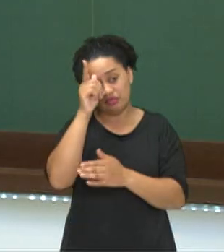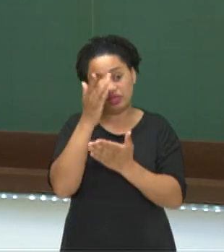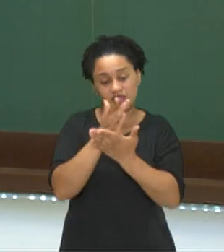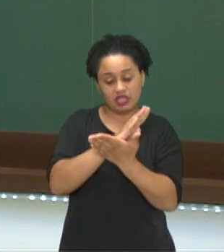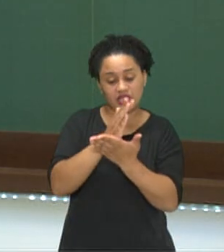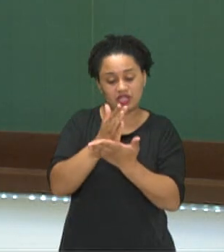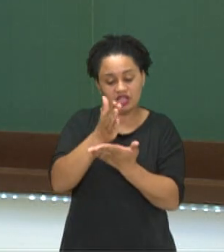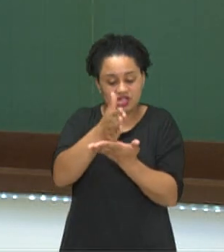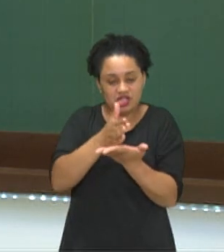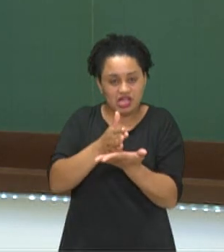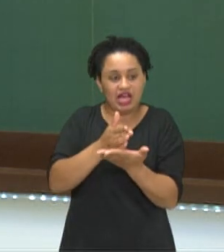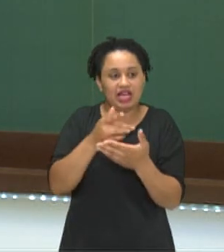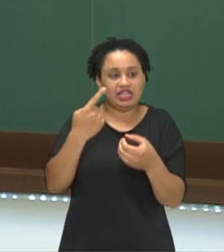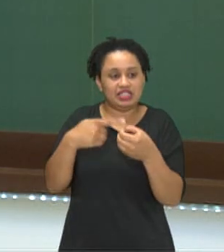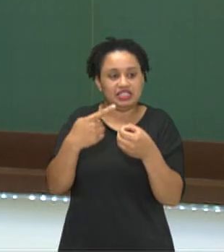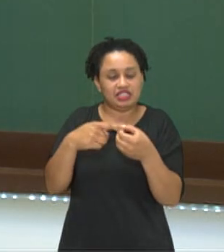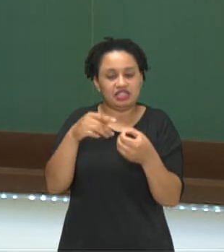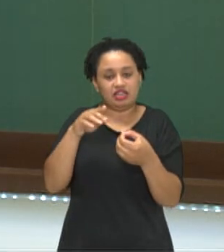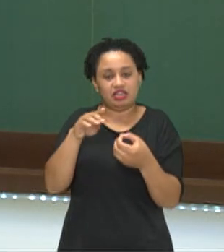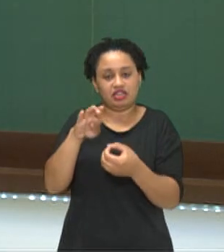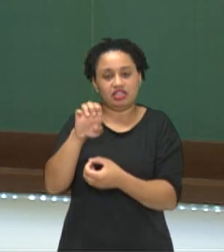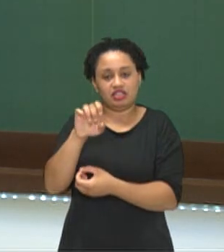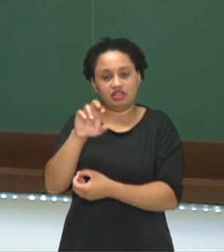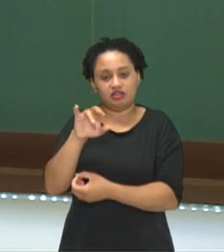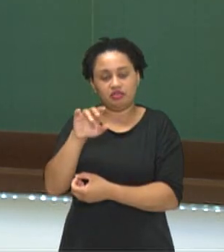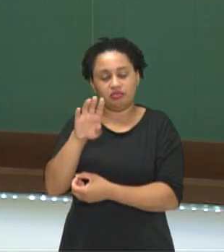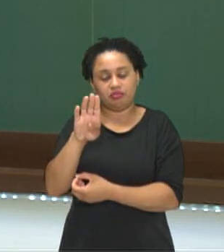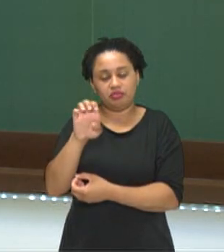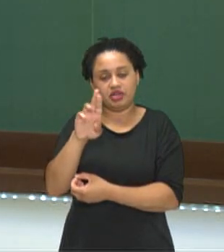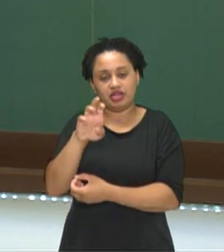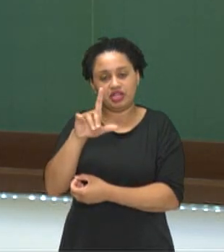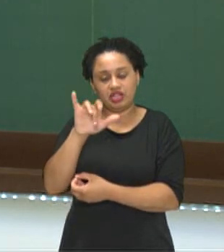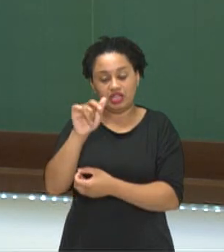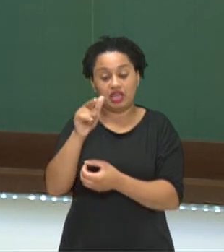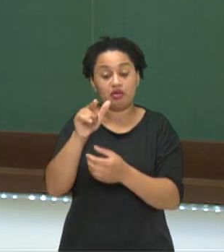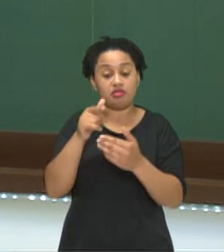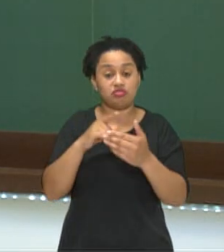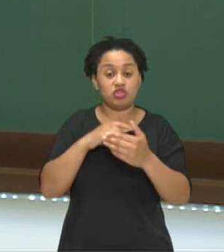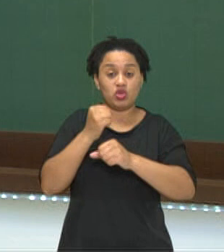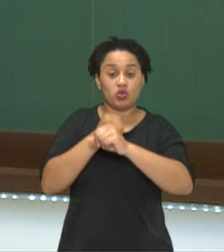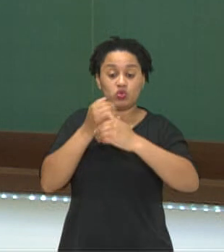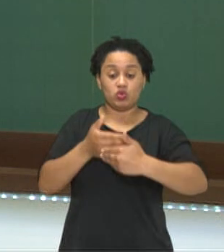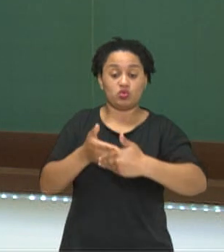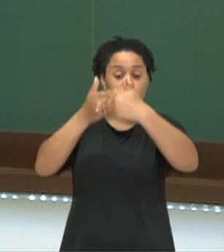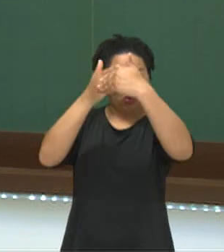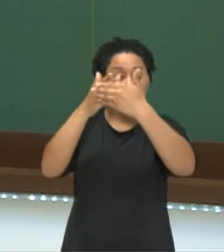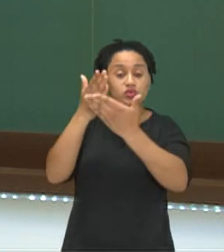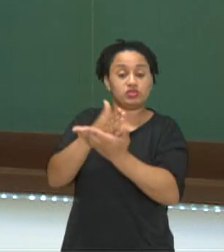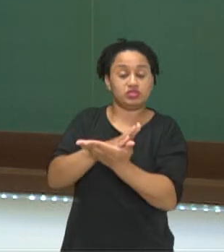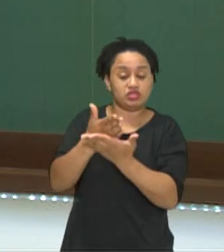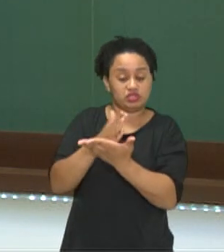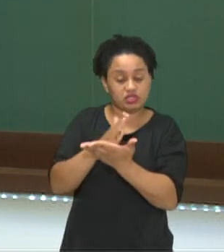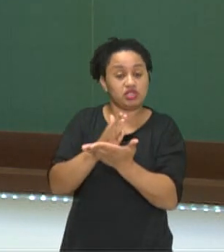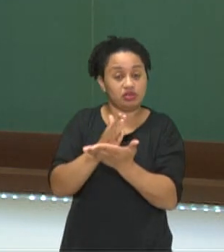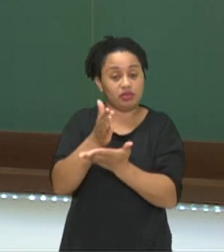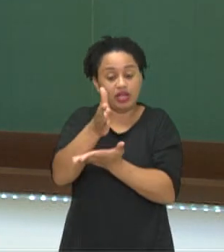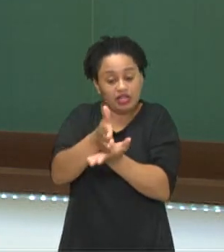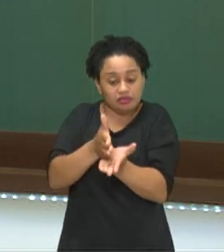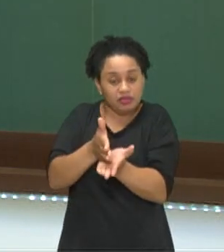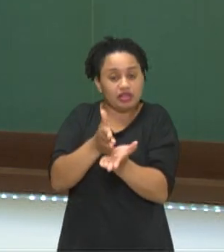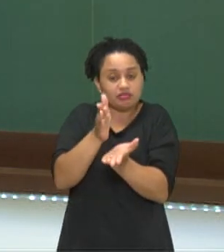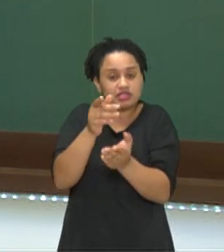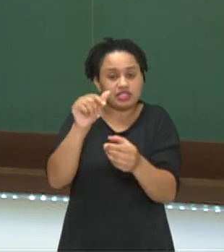dividida, a cidade de Berlim marcava, por meio do Muro de Berlim, uma separação entre países capitalistas e